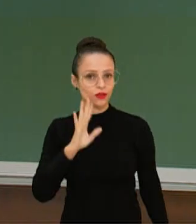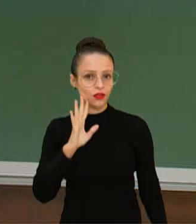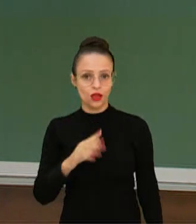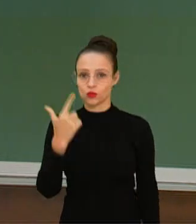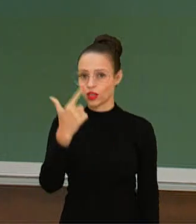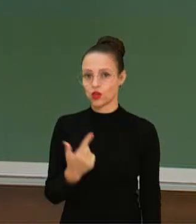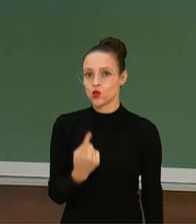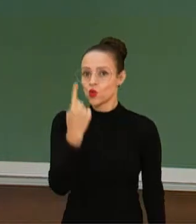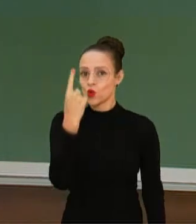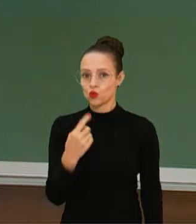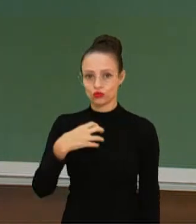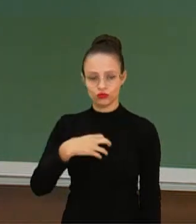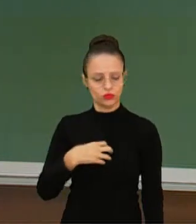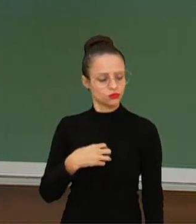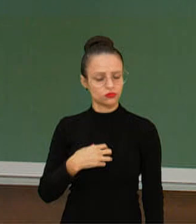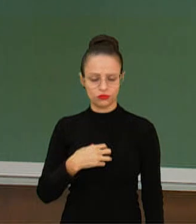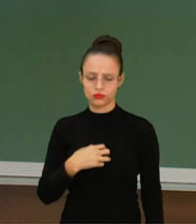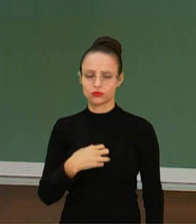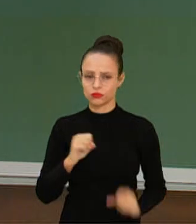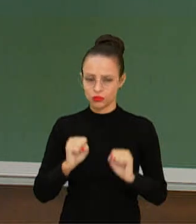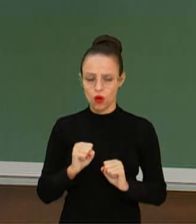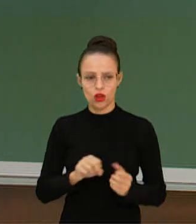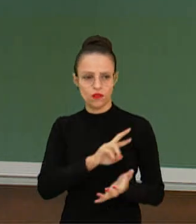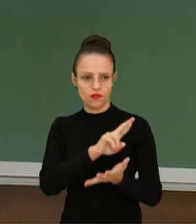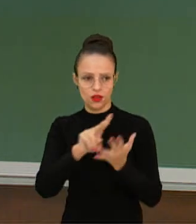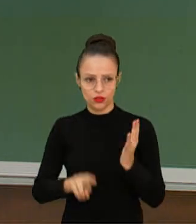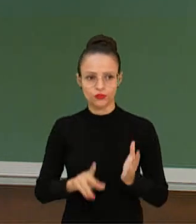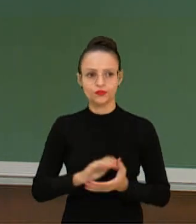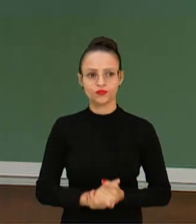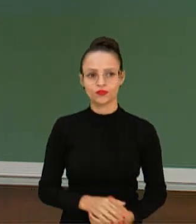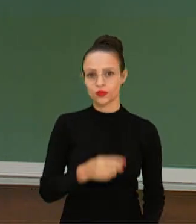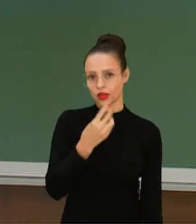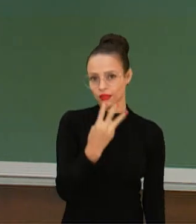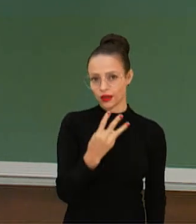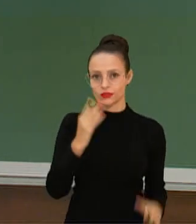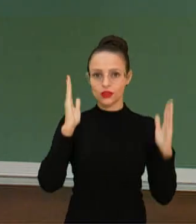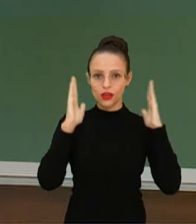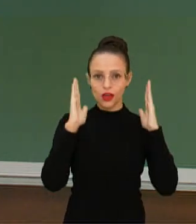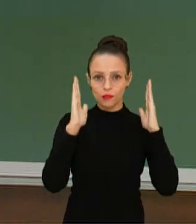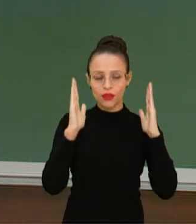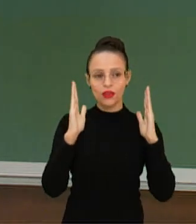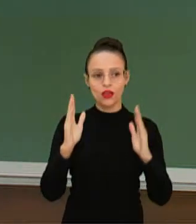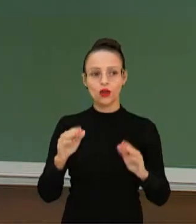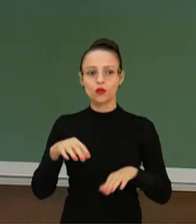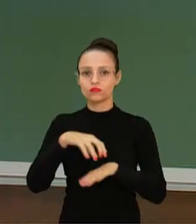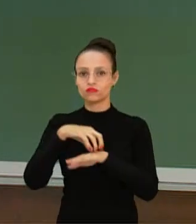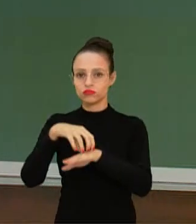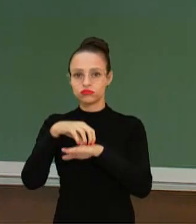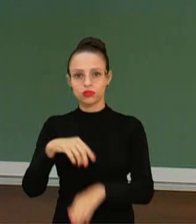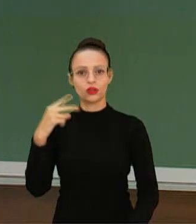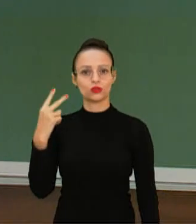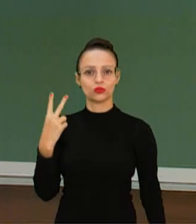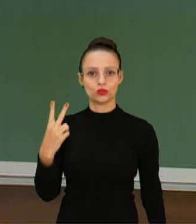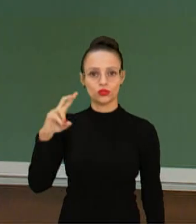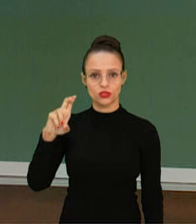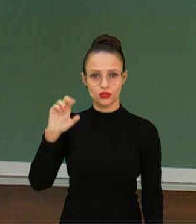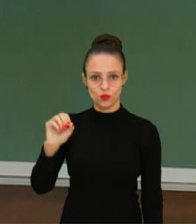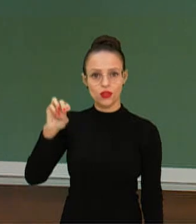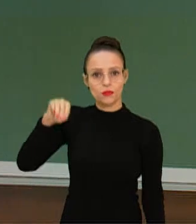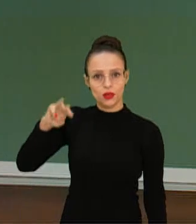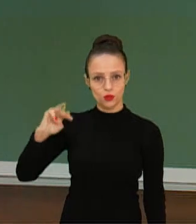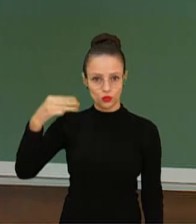existe apenas uma forma de você montar. Então, a professora montou assim, três caminhões, transporto 250 metros